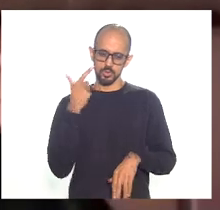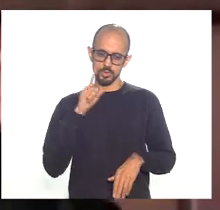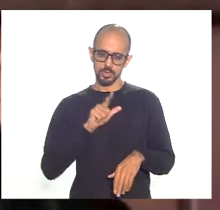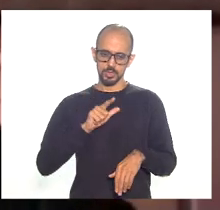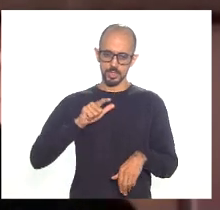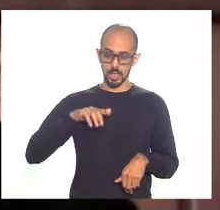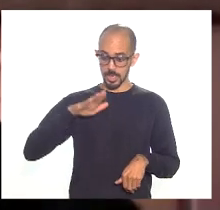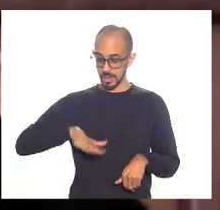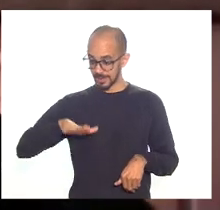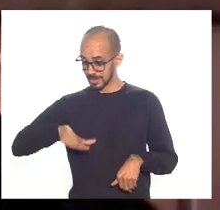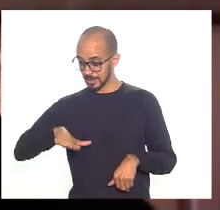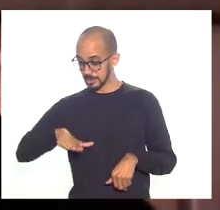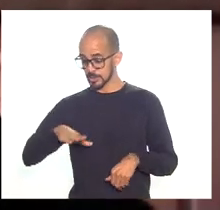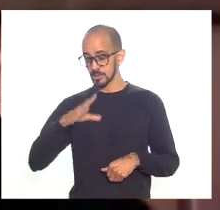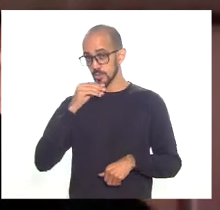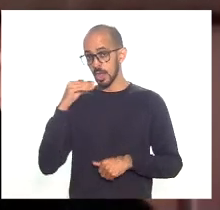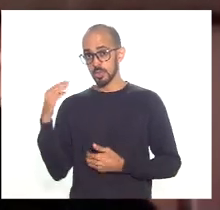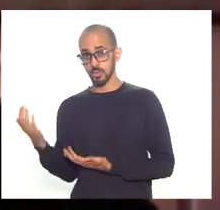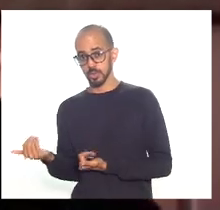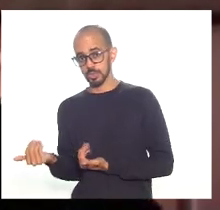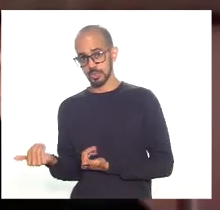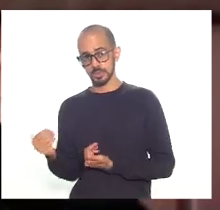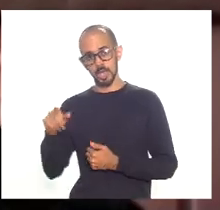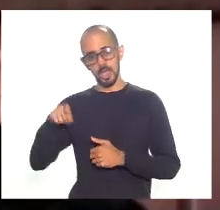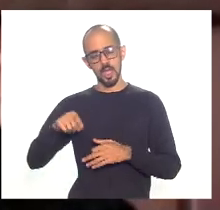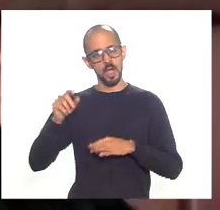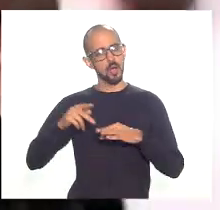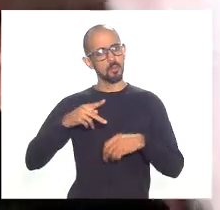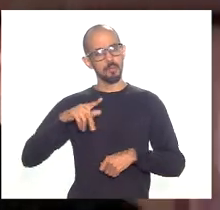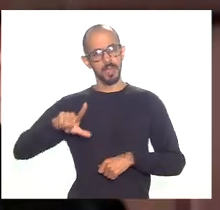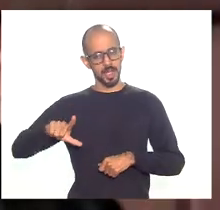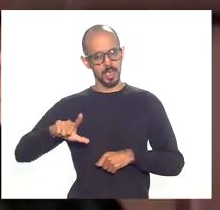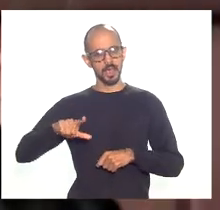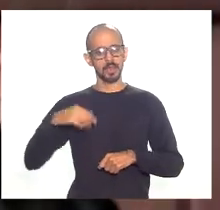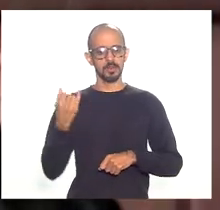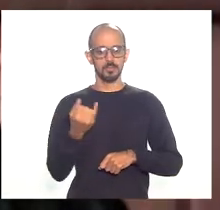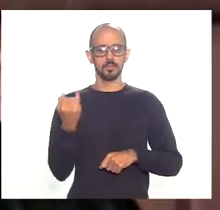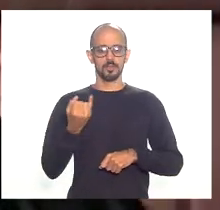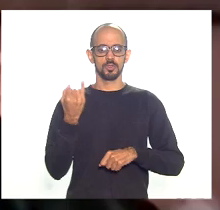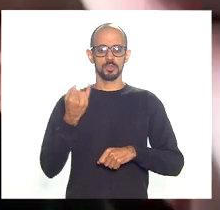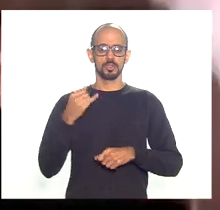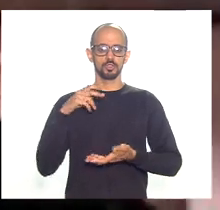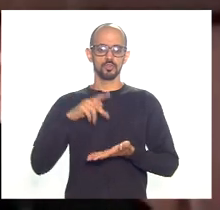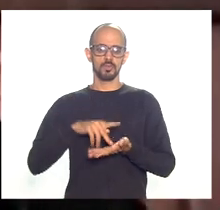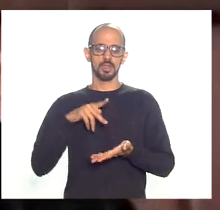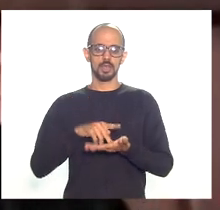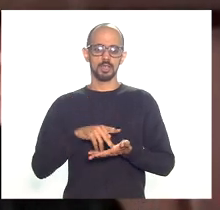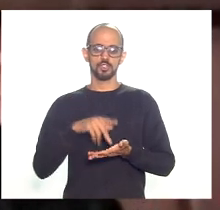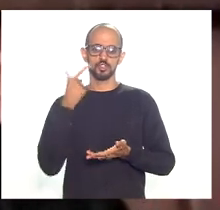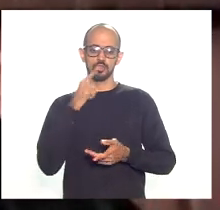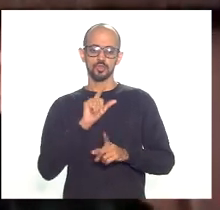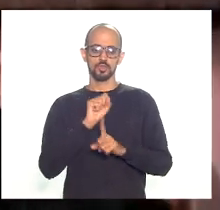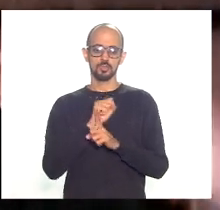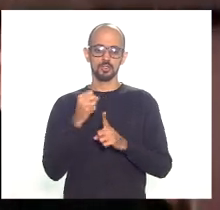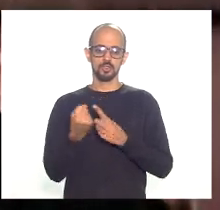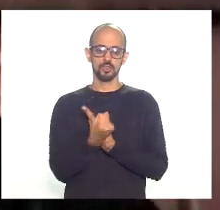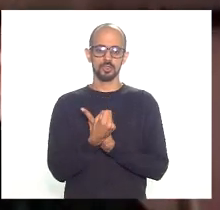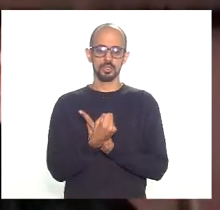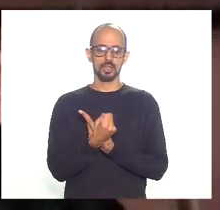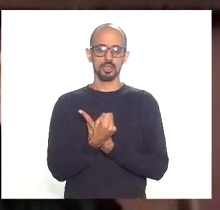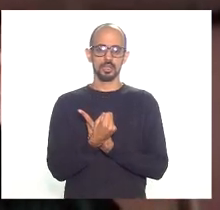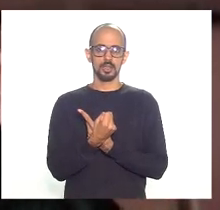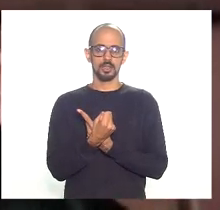como um projeto condicionante de termos, de fato, uma sociedade